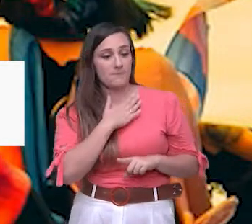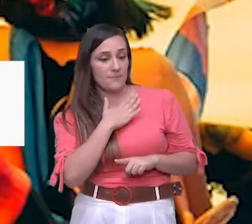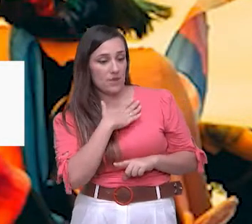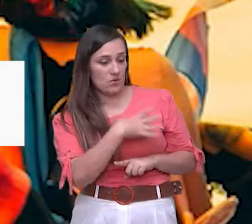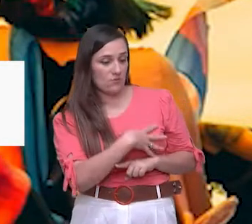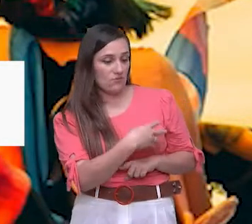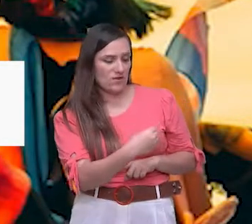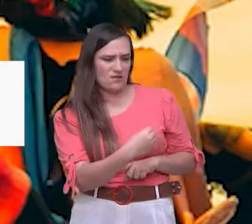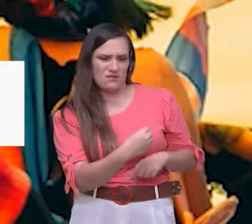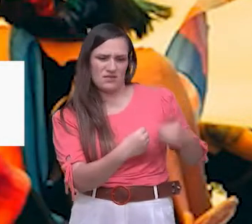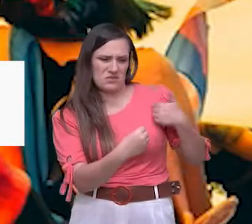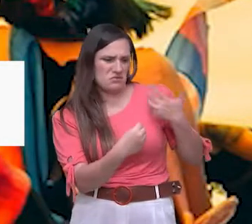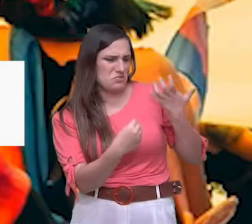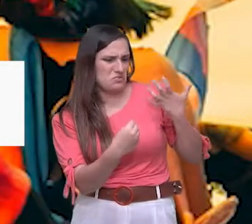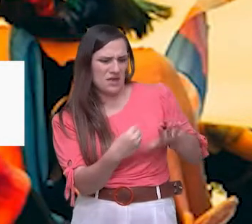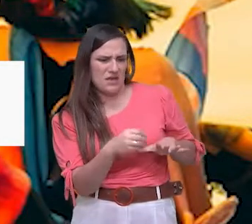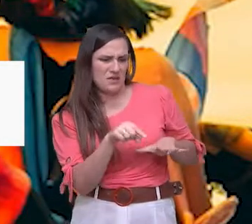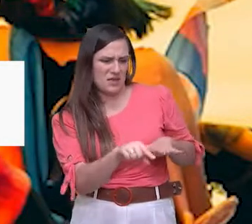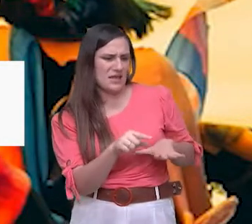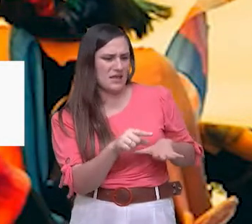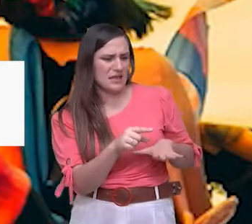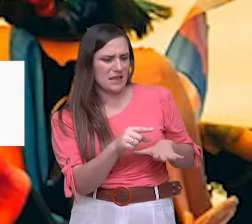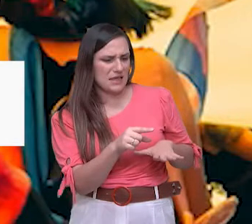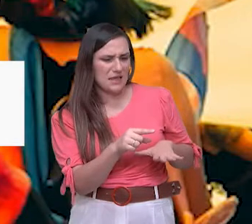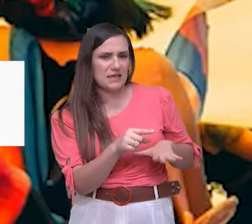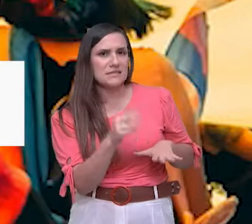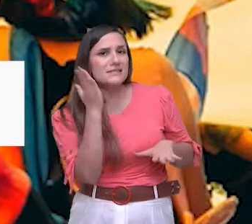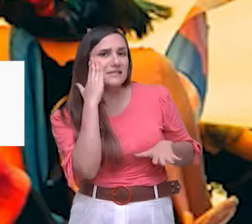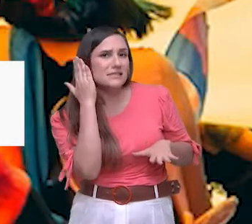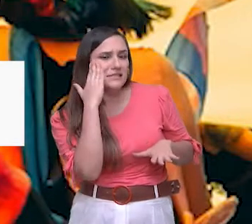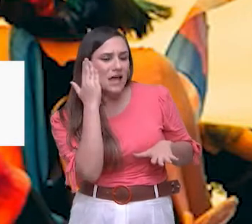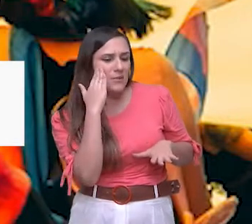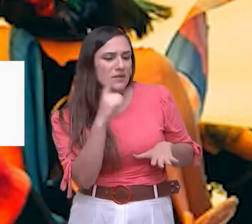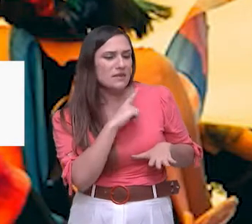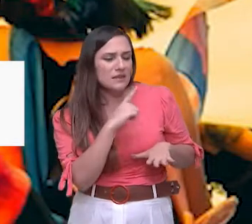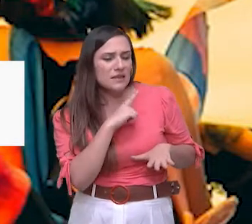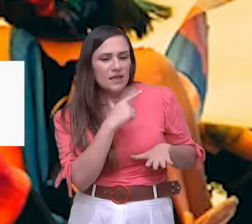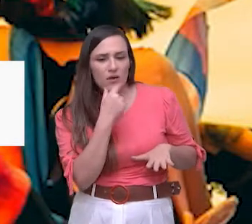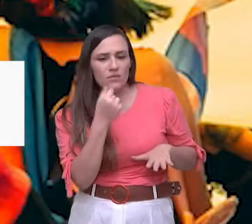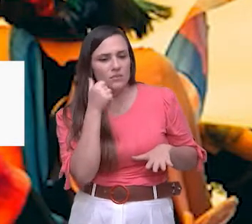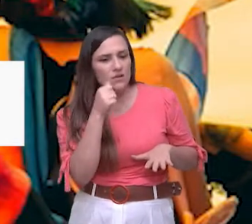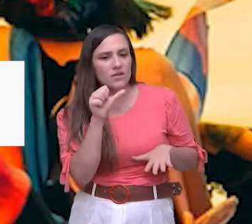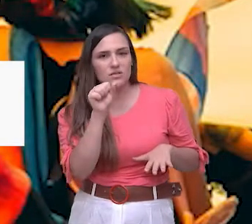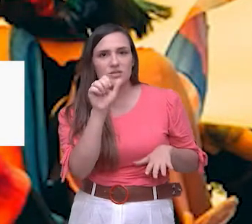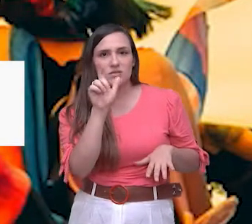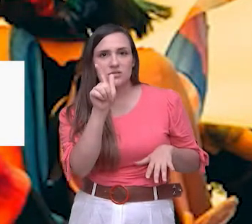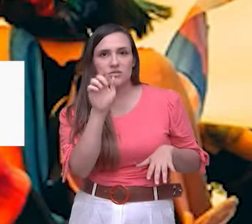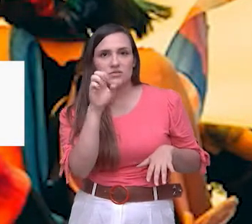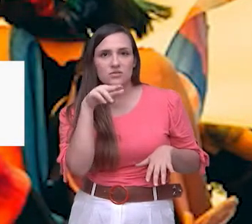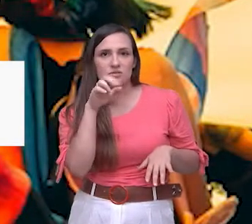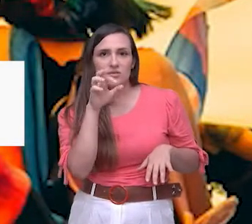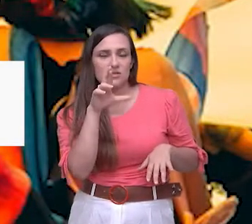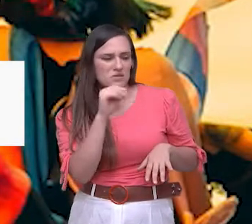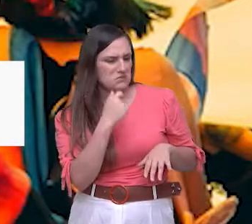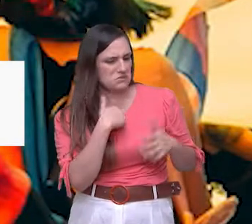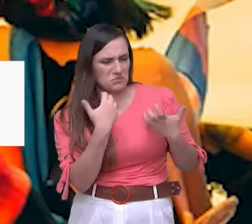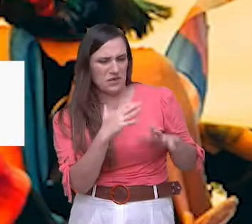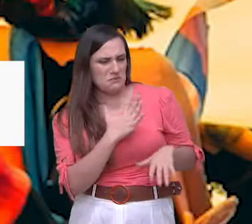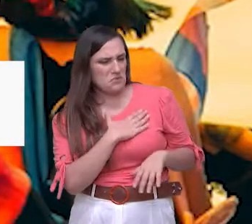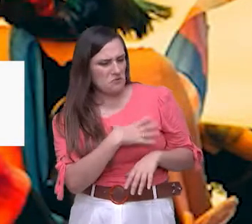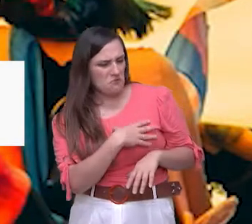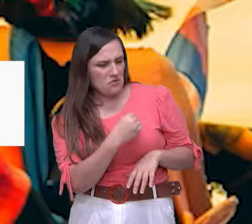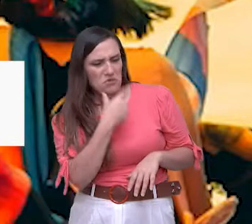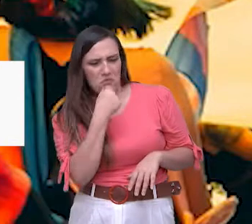exemplo assim o meu filho eu não quero que ele escute falar sobre a questão de gênero na escola eu não quero